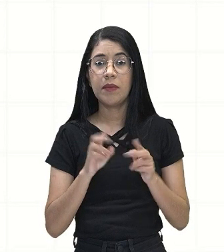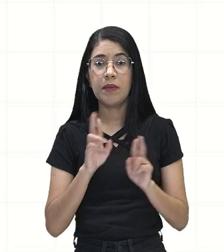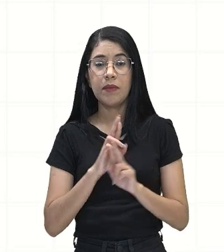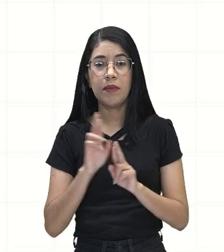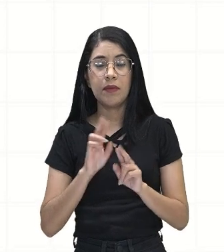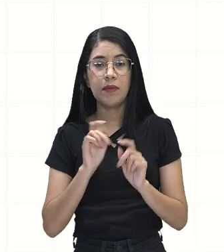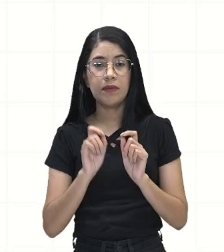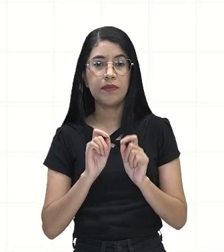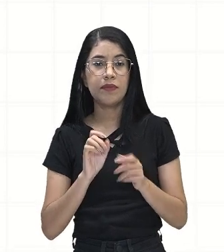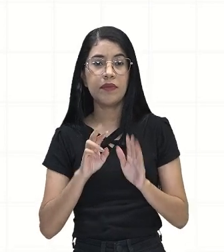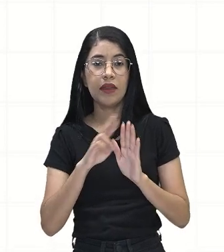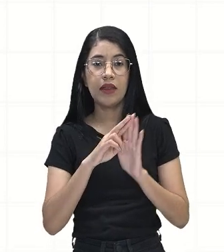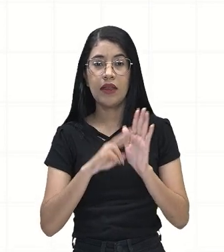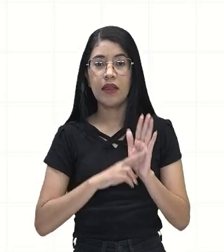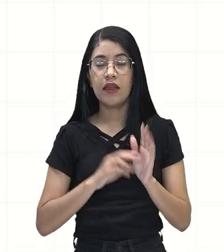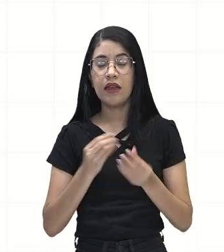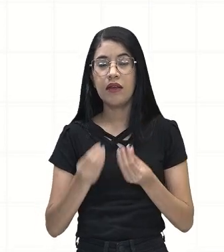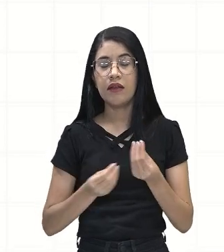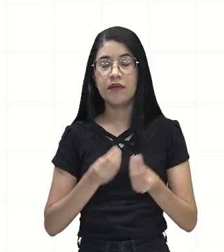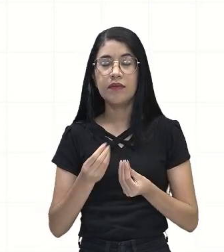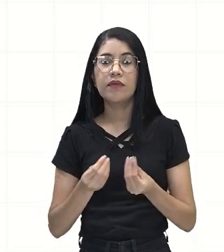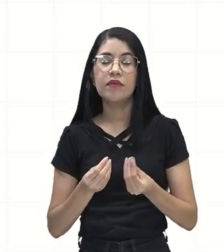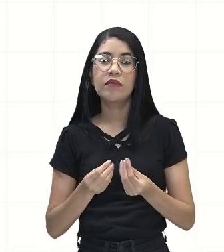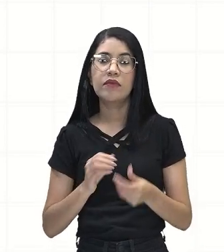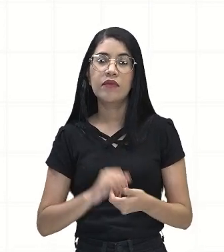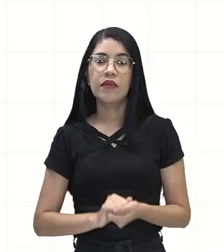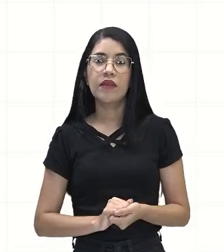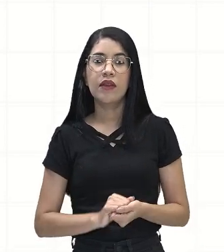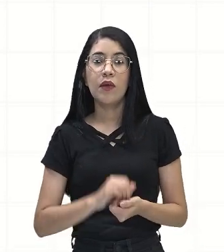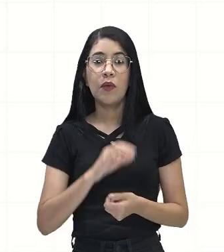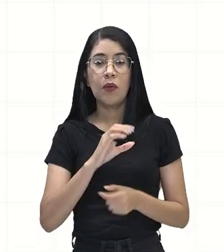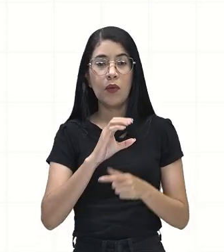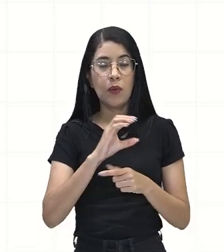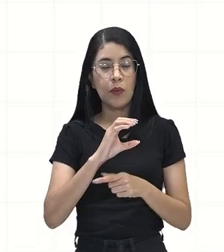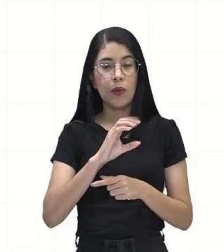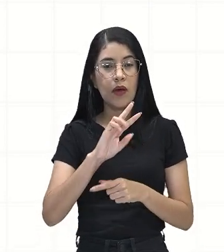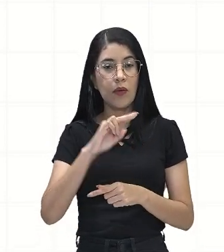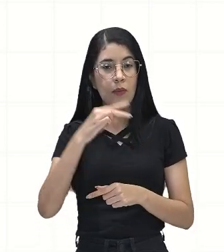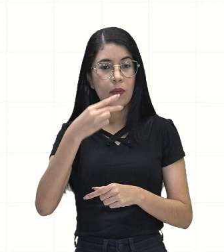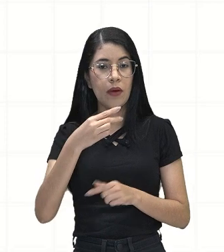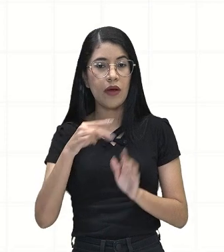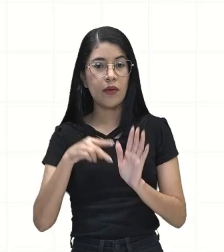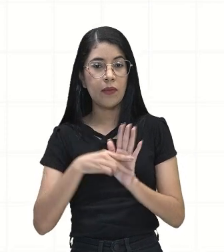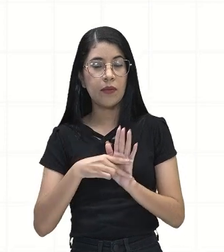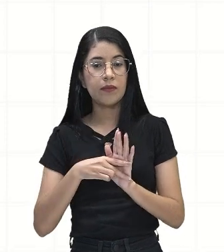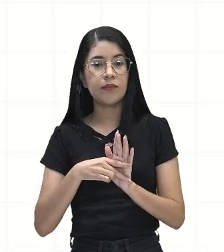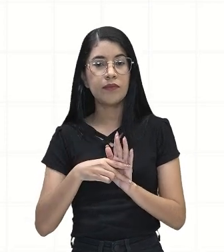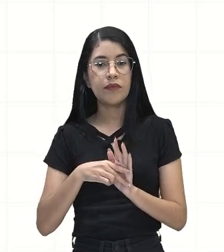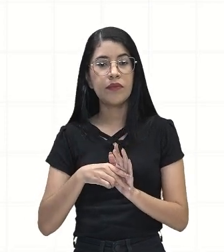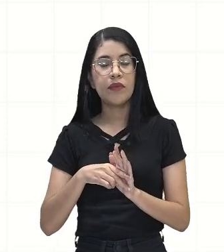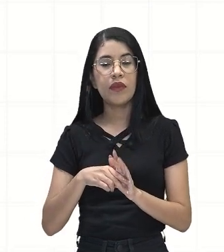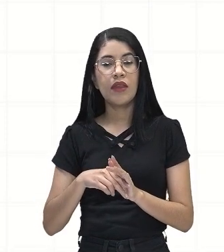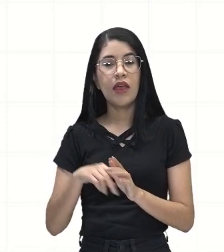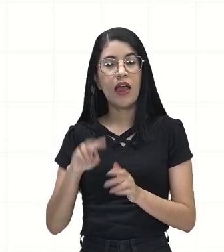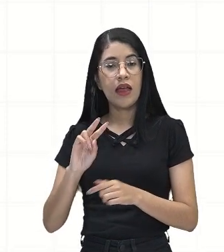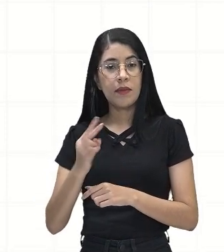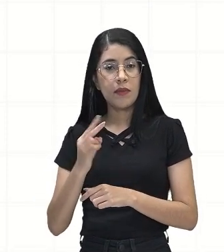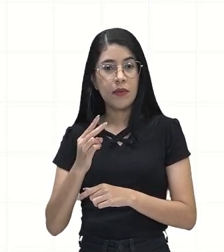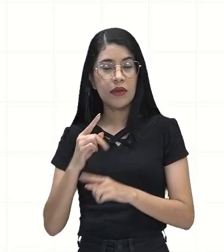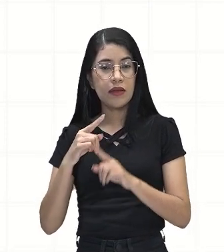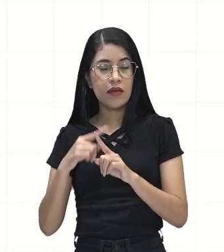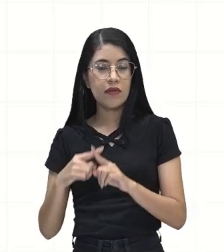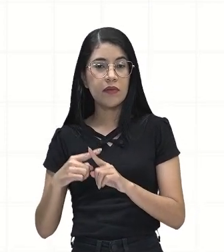produto, o cateto ao quadrado é igual ao produto da hipotenusa pela sua